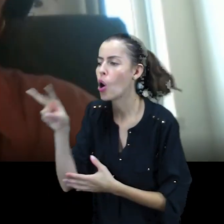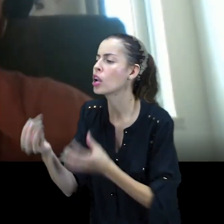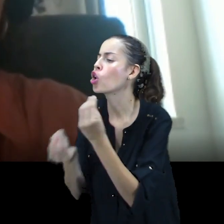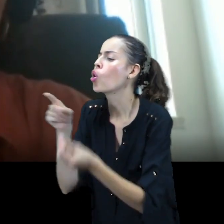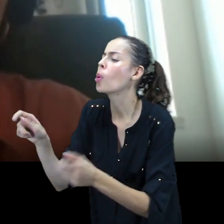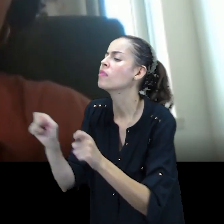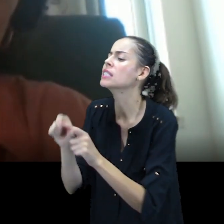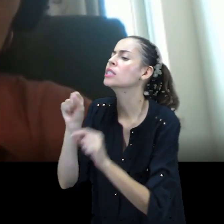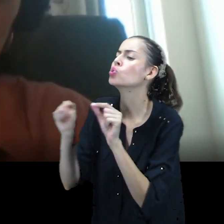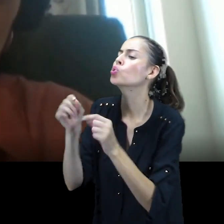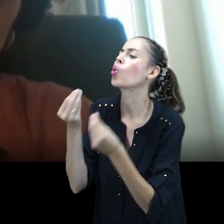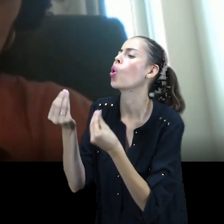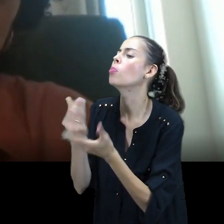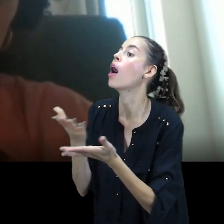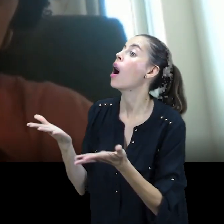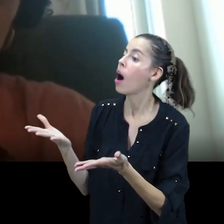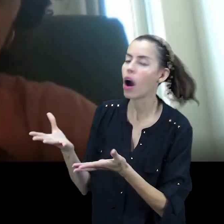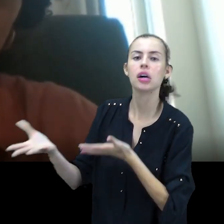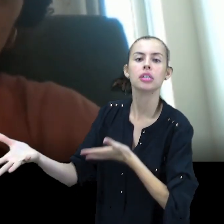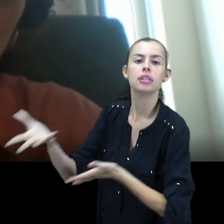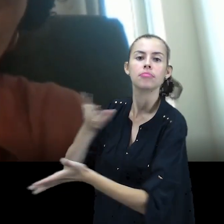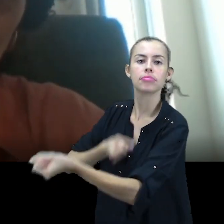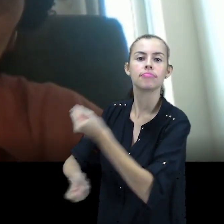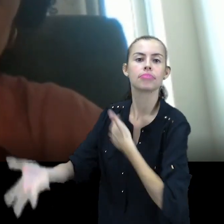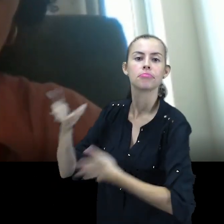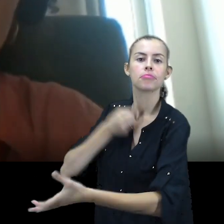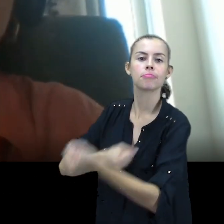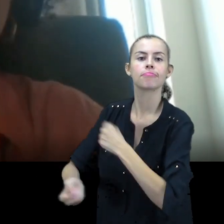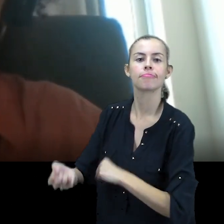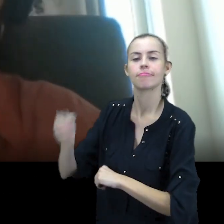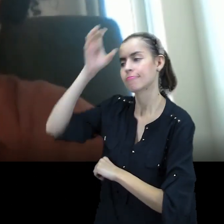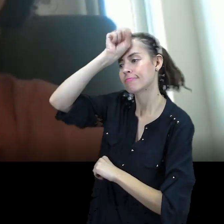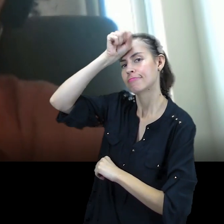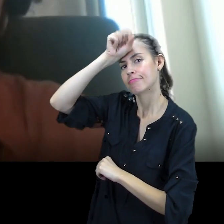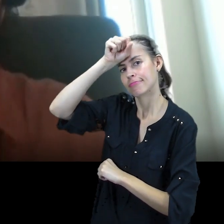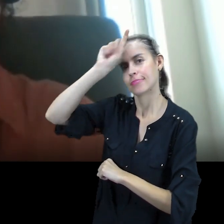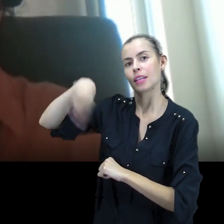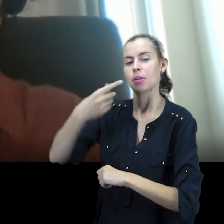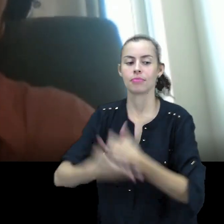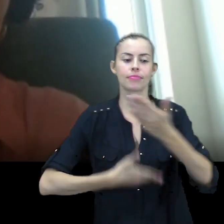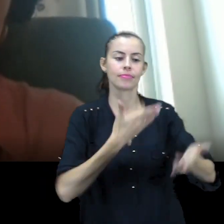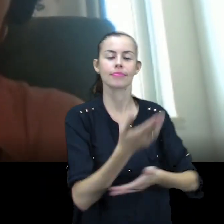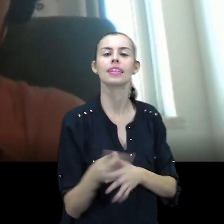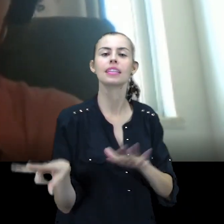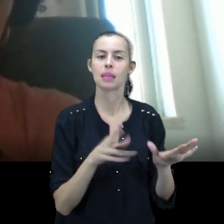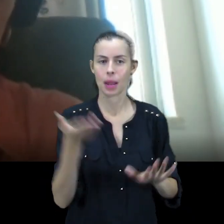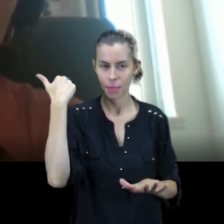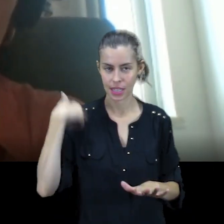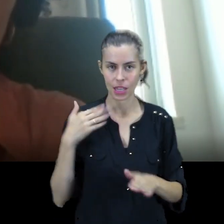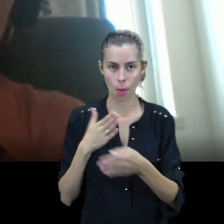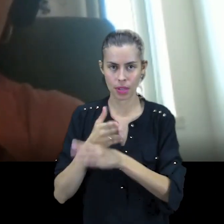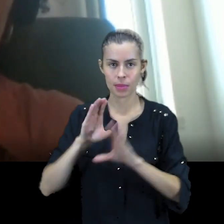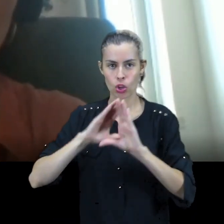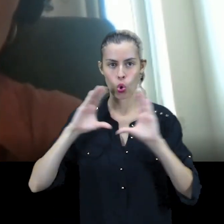mesa o pró-reitor de extensão da Federal do Recôncavo da Bahia, também falando como eles fazem a extensão no Recôncavo